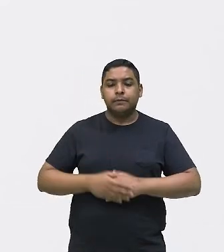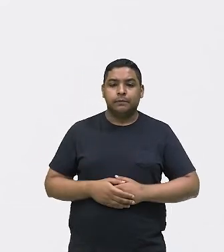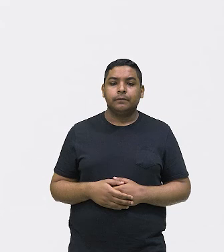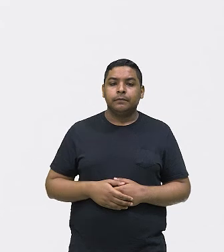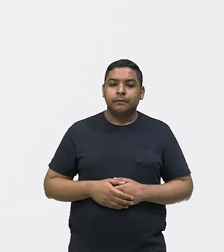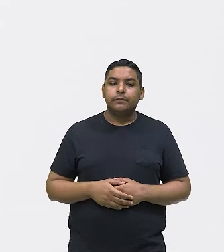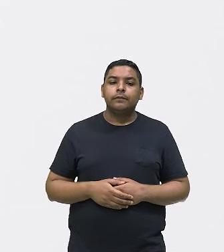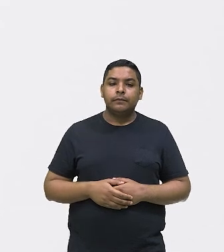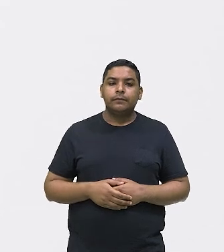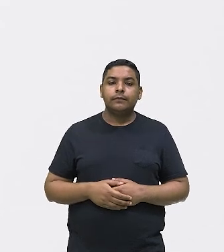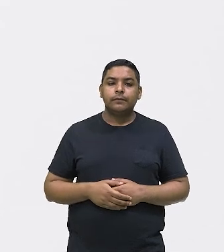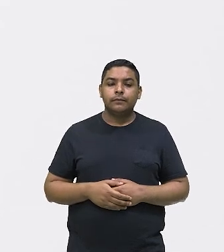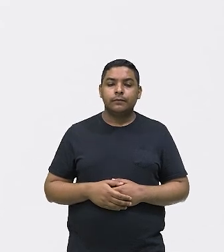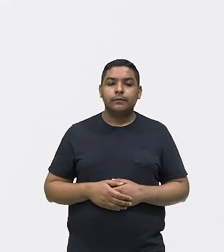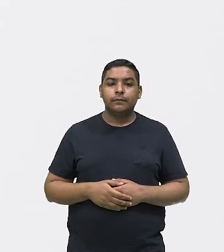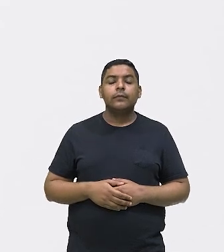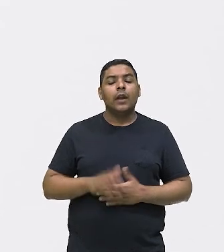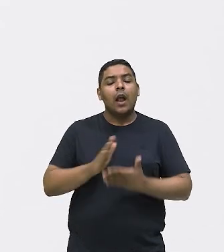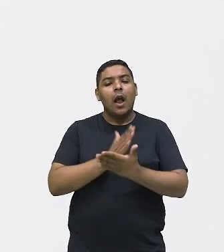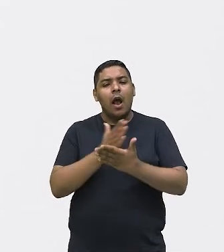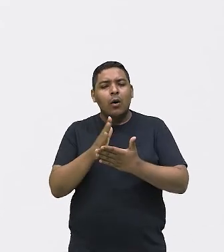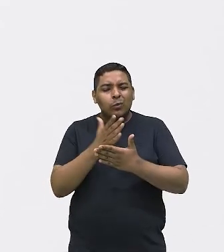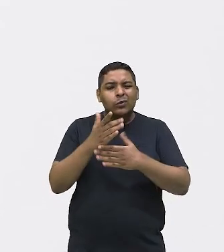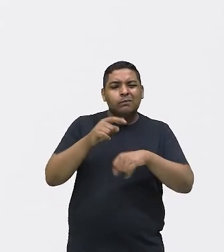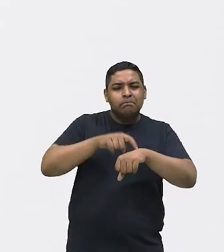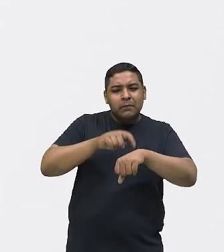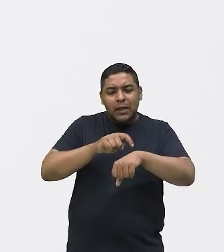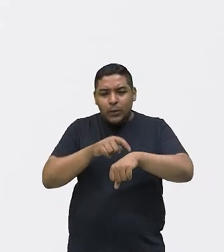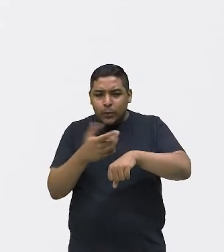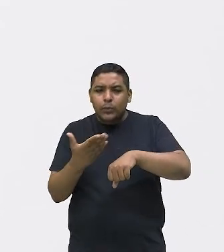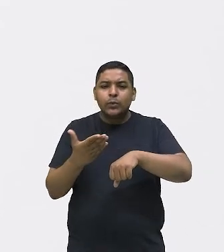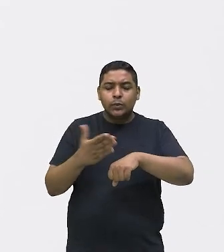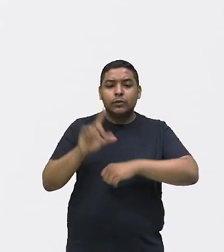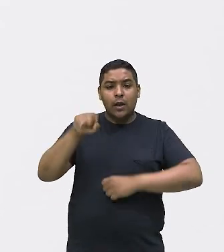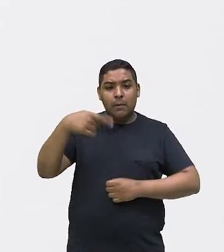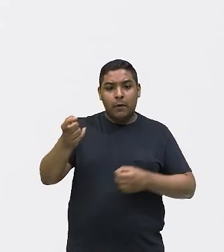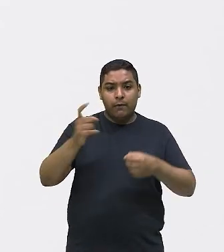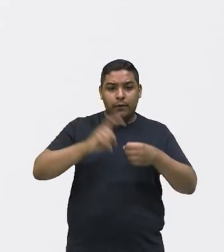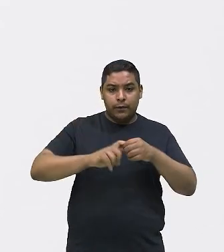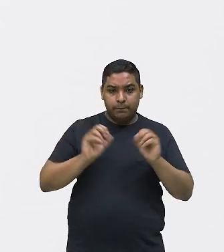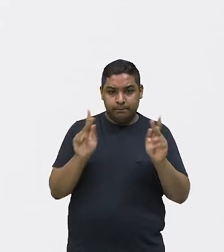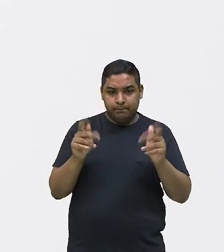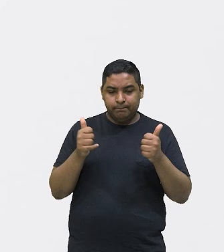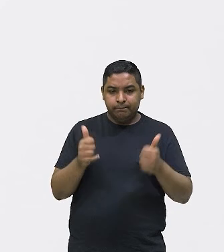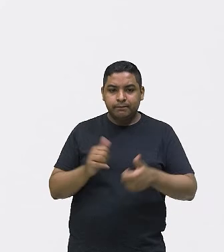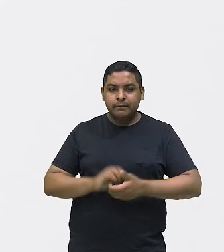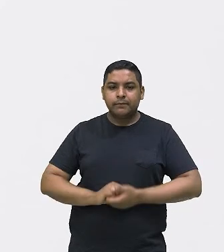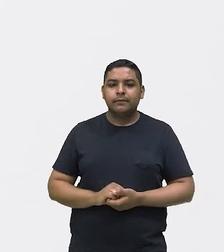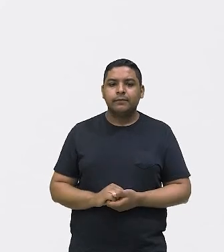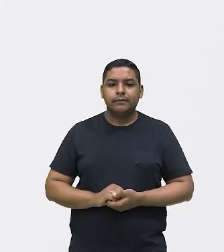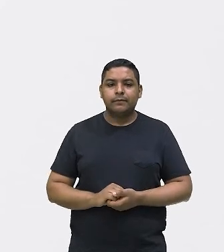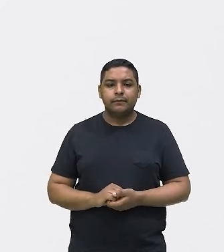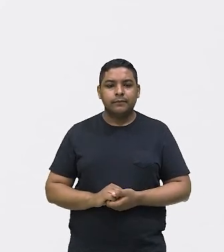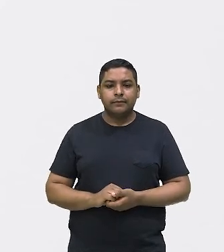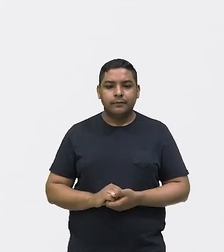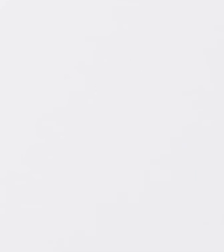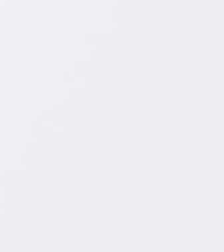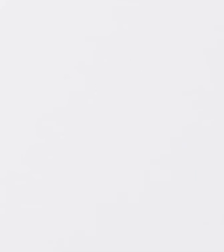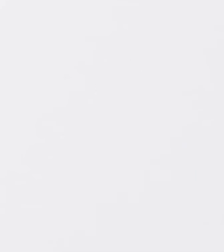questão 19. Alguns minutinhos para responder e logo voltaremos, ok?